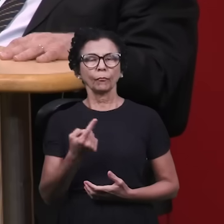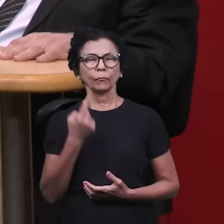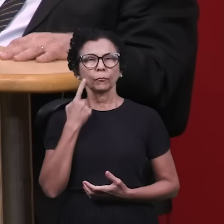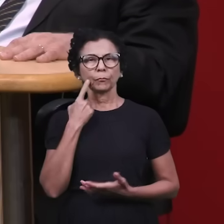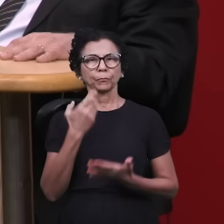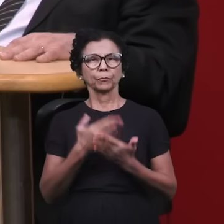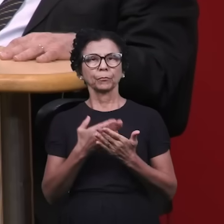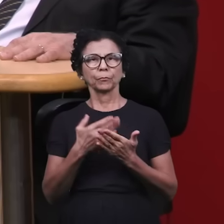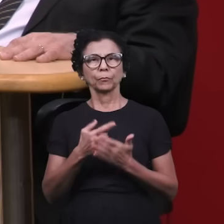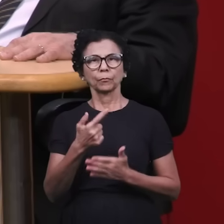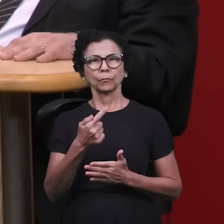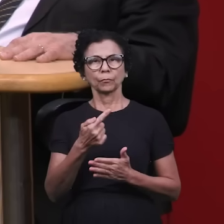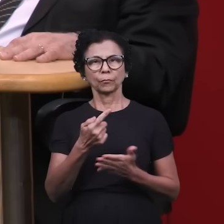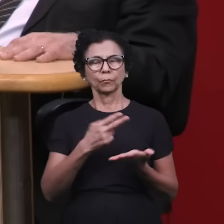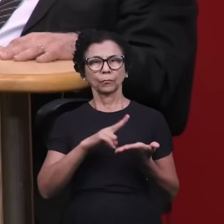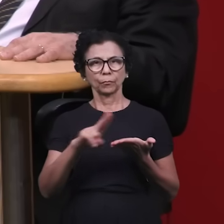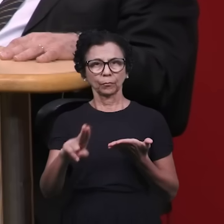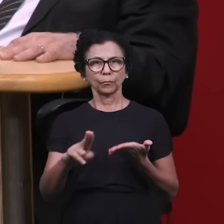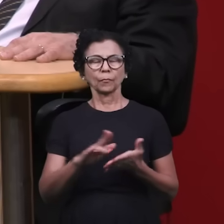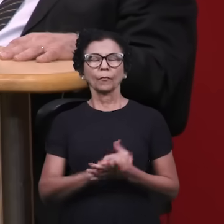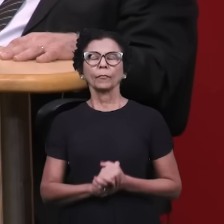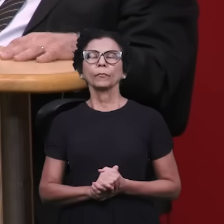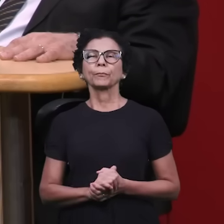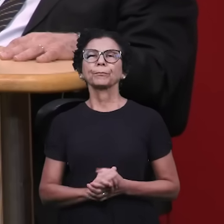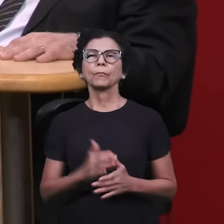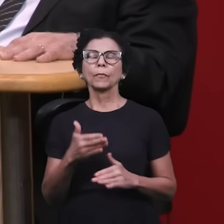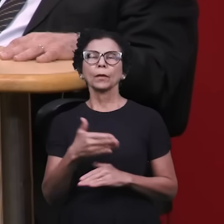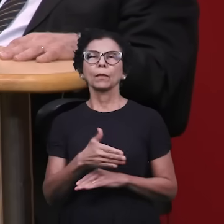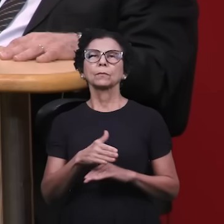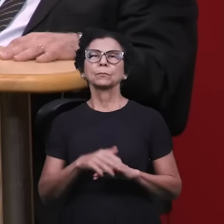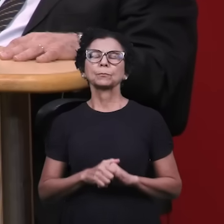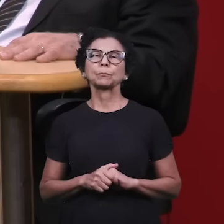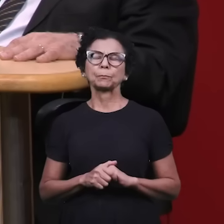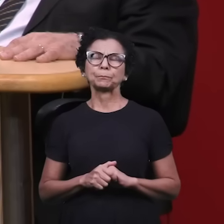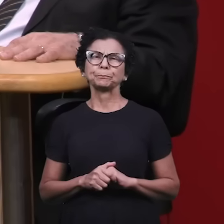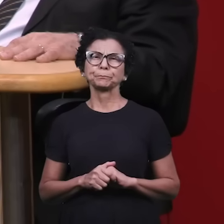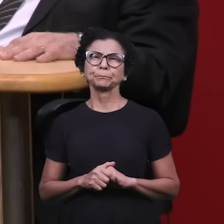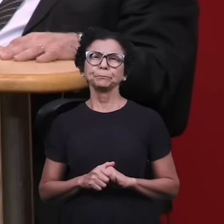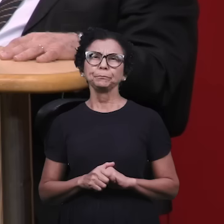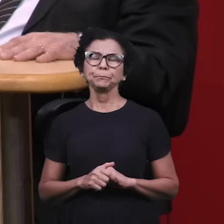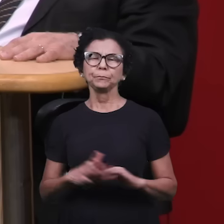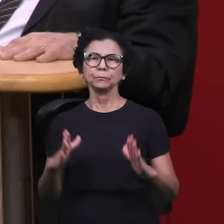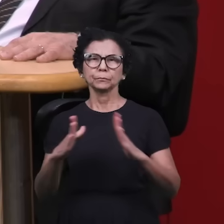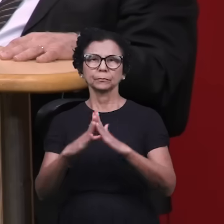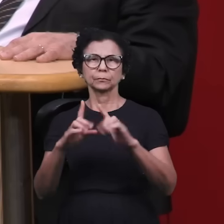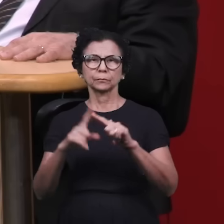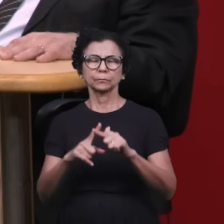7 cartas, quando entrar na igreja de Pérgamo, né? A carta à igreja de Pérgamo.